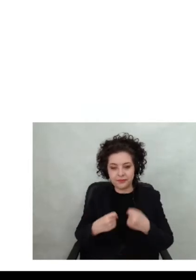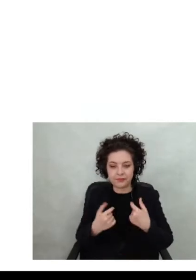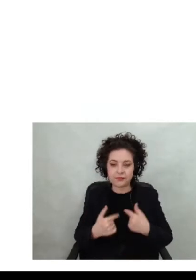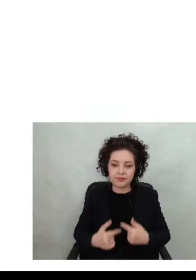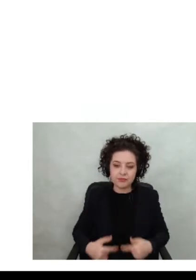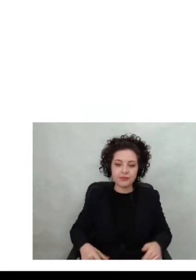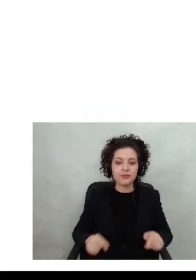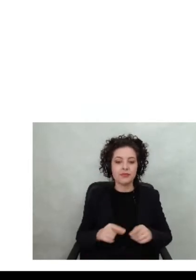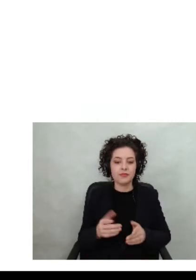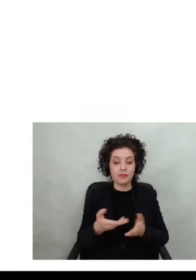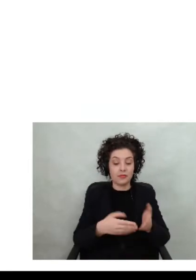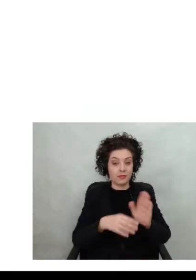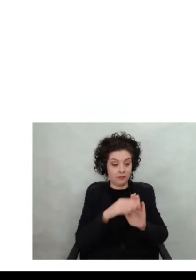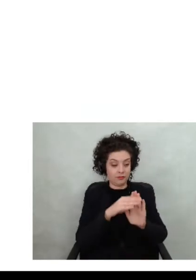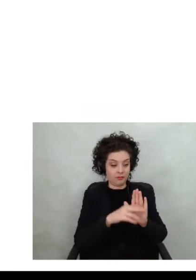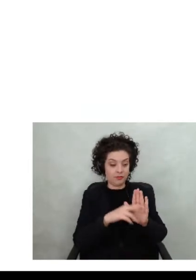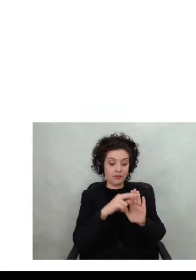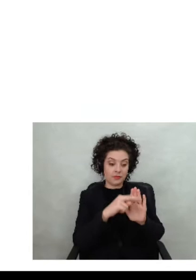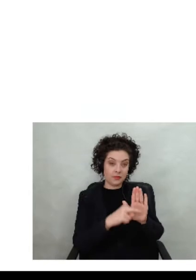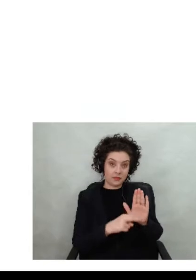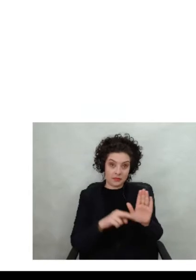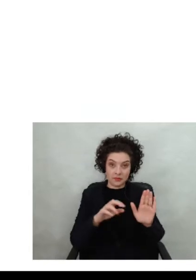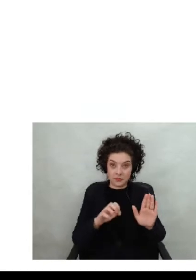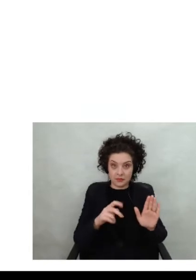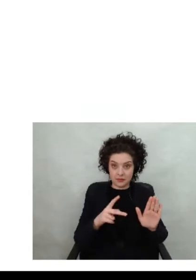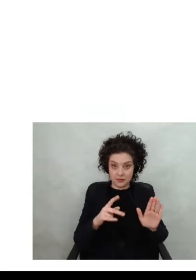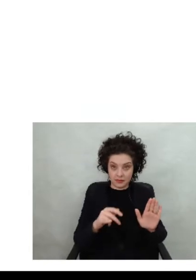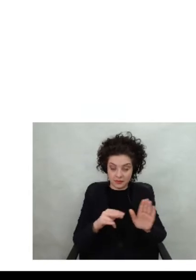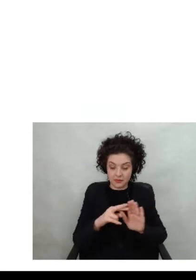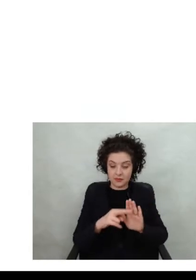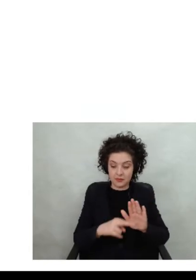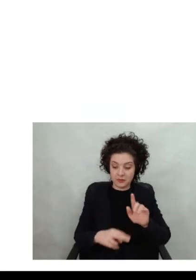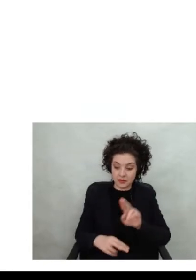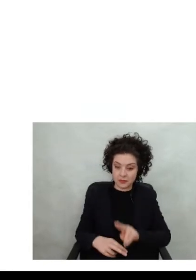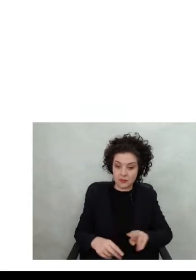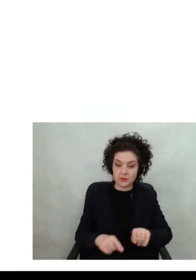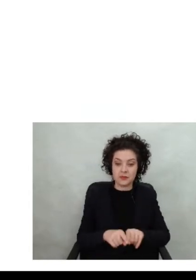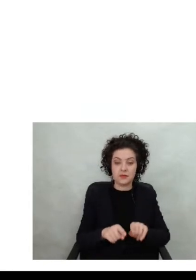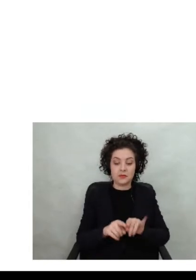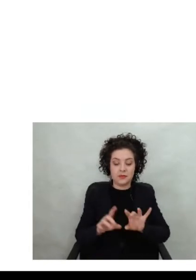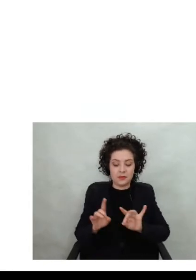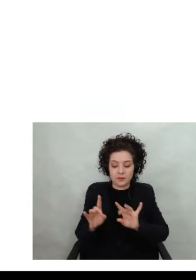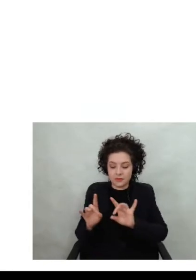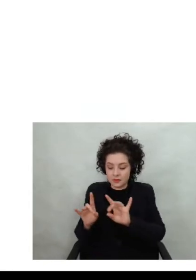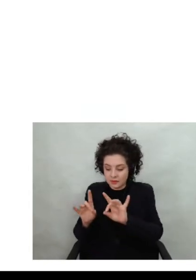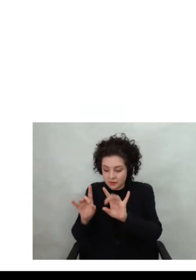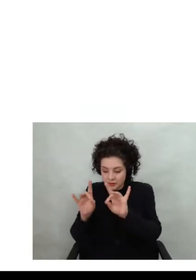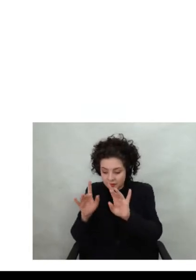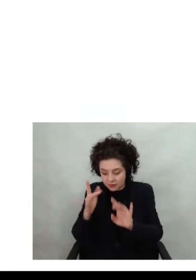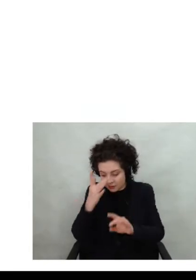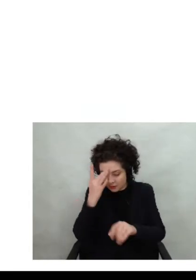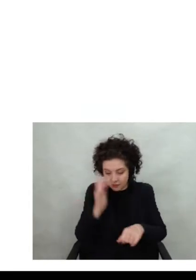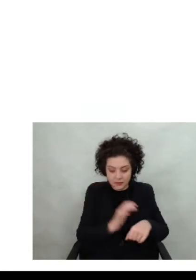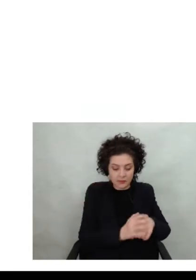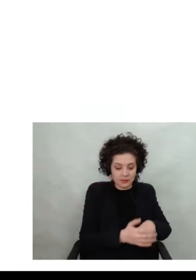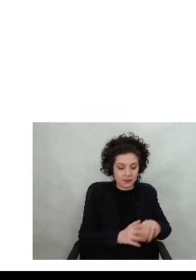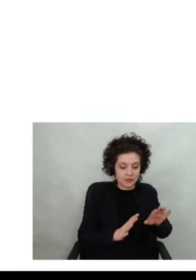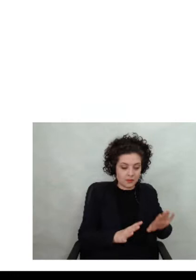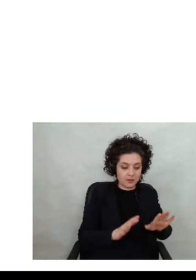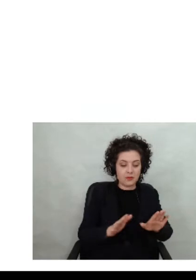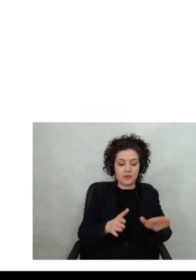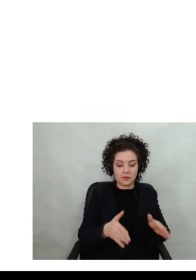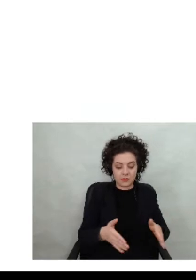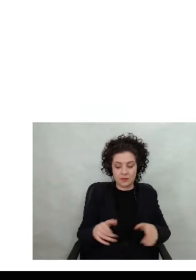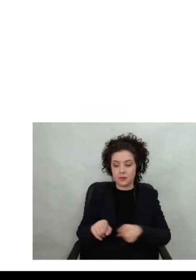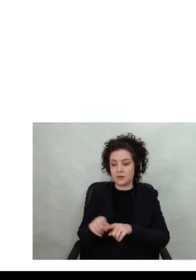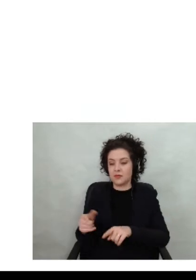regras de uso de equipamento de proteção individual, fluxos específicos para pacientes COVID e não COVID, protocolos de tratamento, vamos